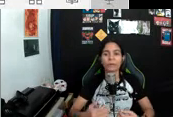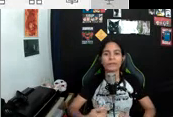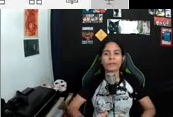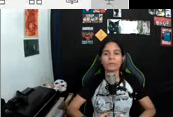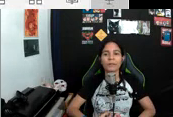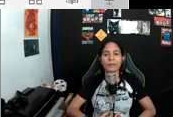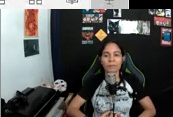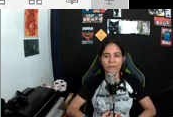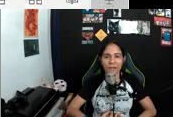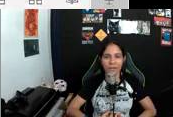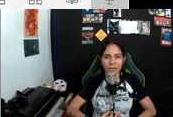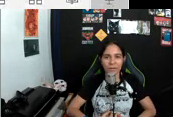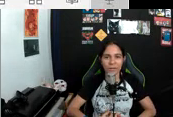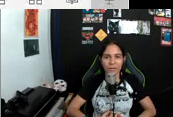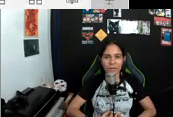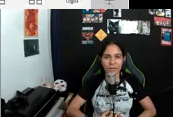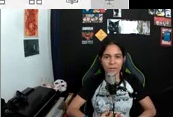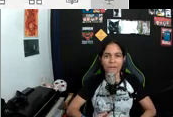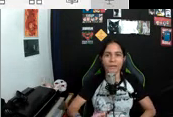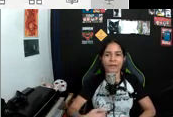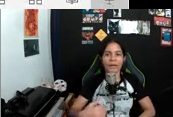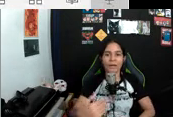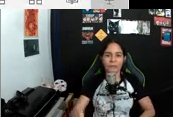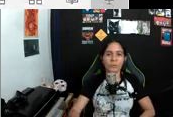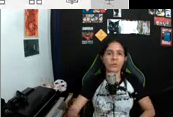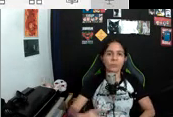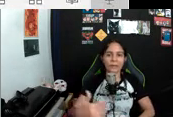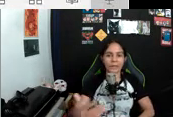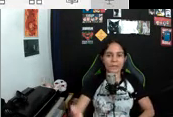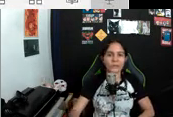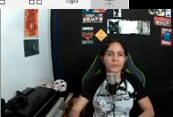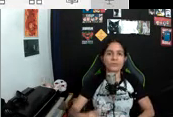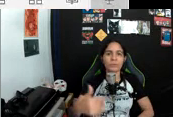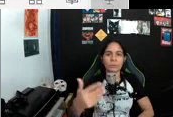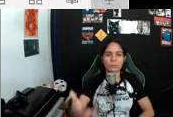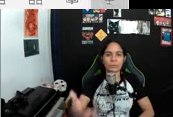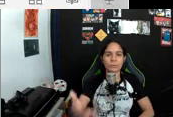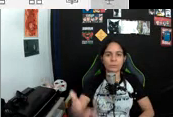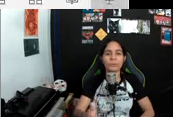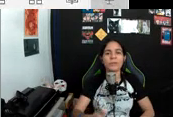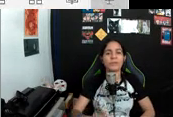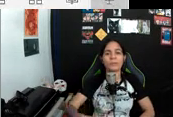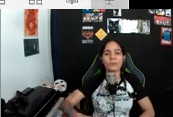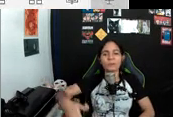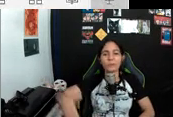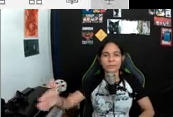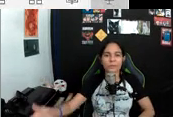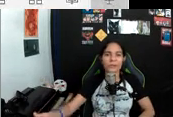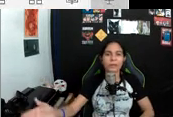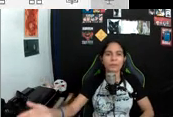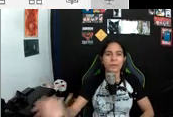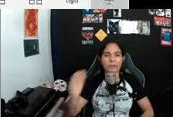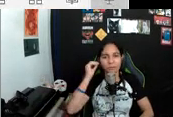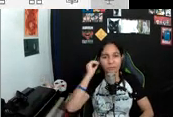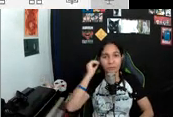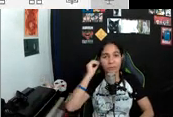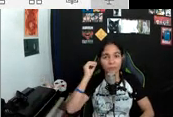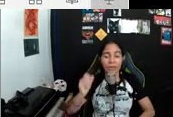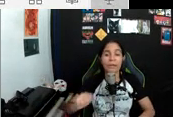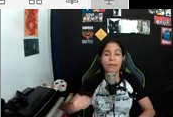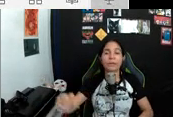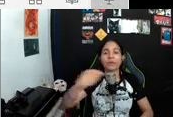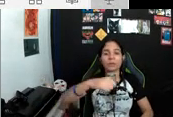Então, eu não vou deixar a minha paciente ficar com complicações, com problemas, simplesmente porque você não faz o